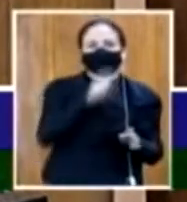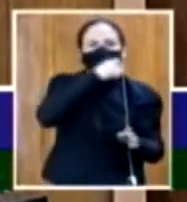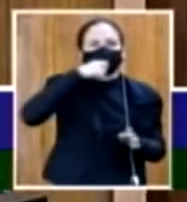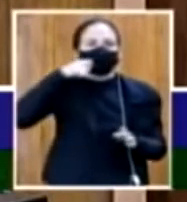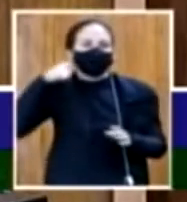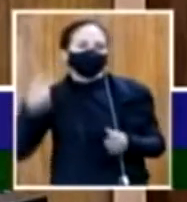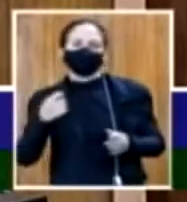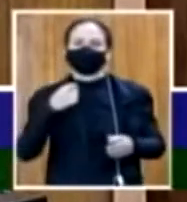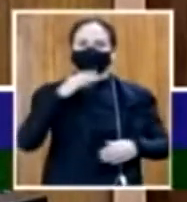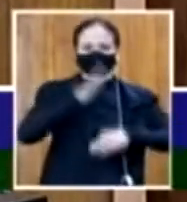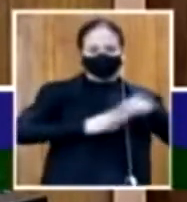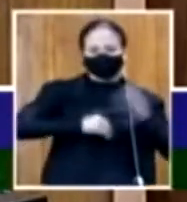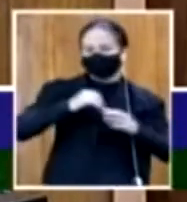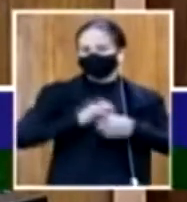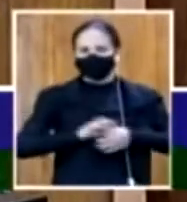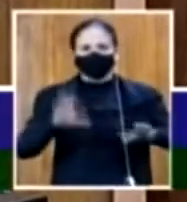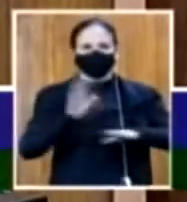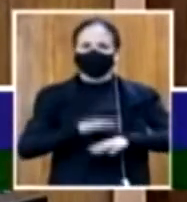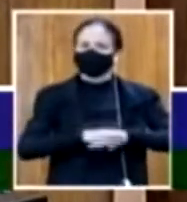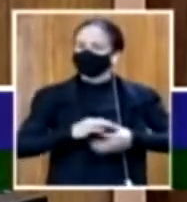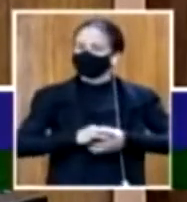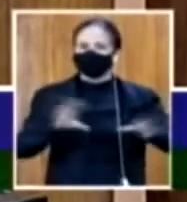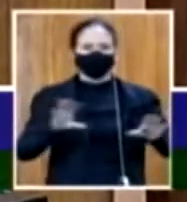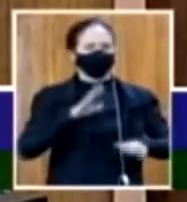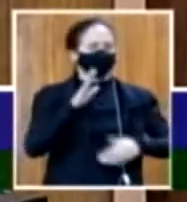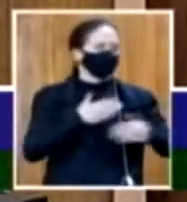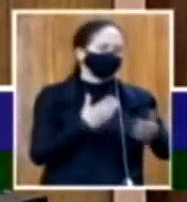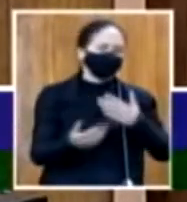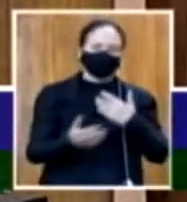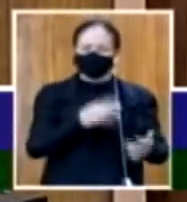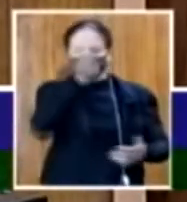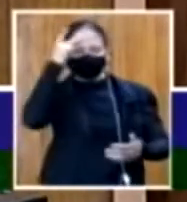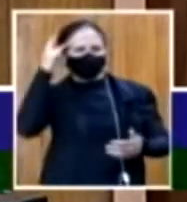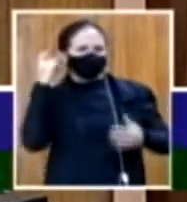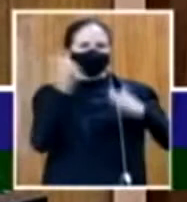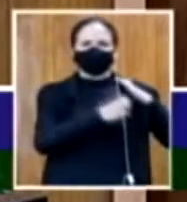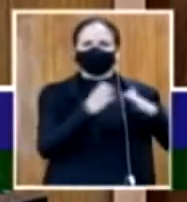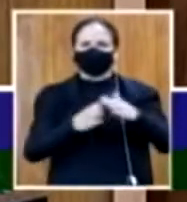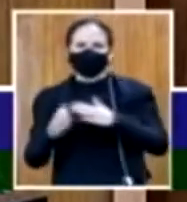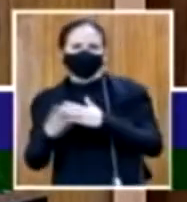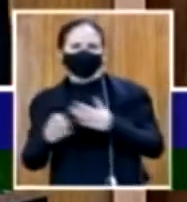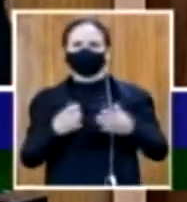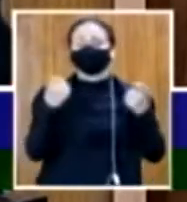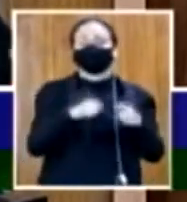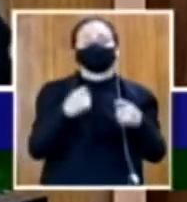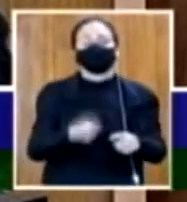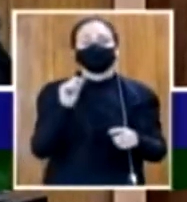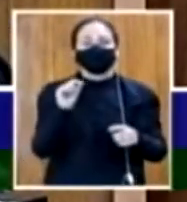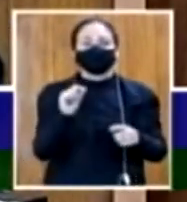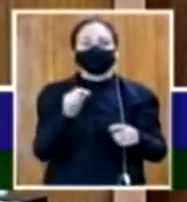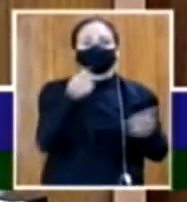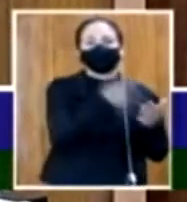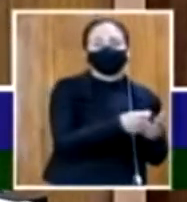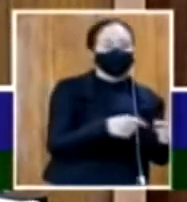profissional liberal, qualquer profissional vai impactar. E esse recurso vai ser repassado para quem? Para o povo. Então,